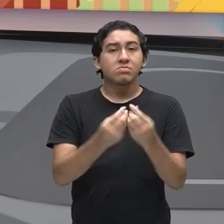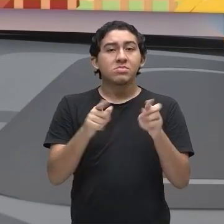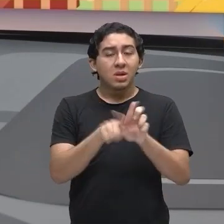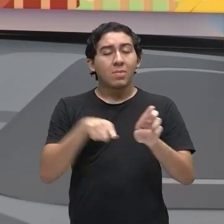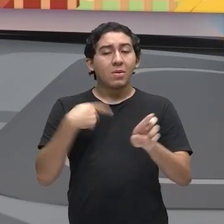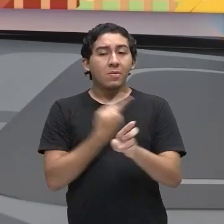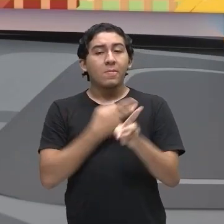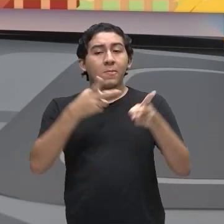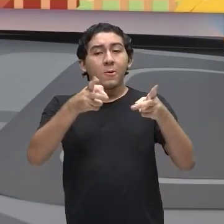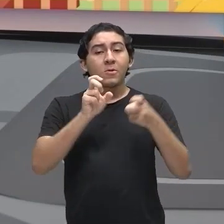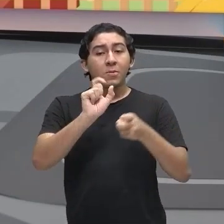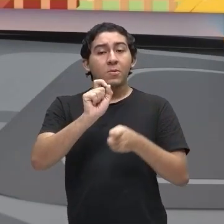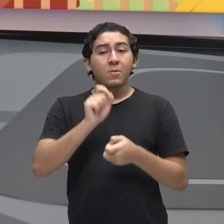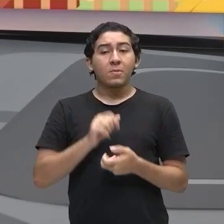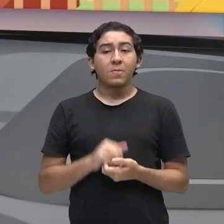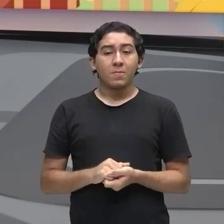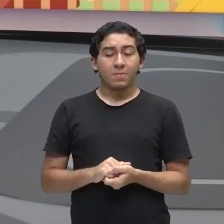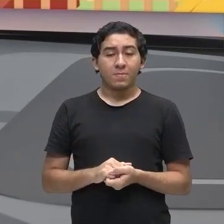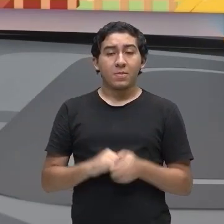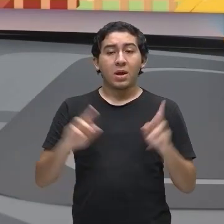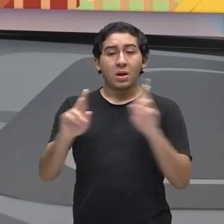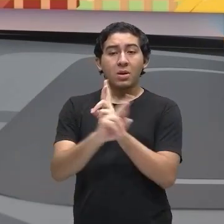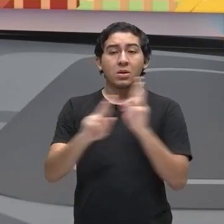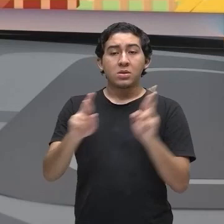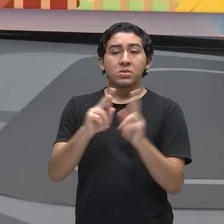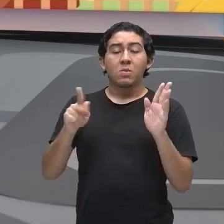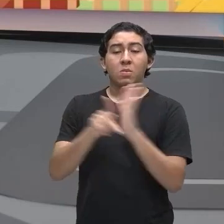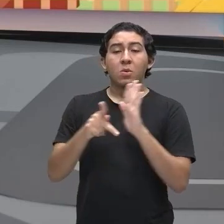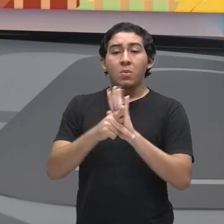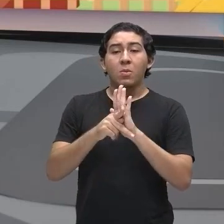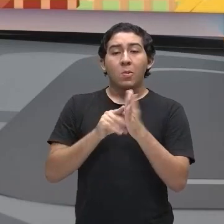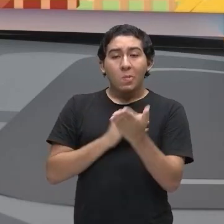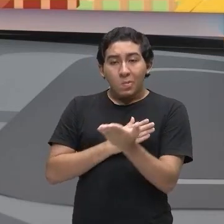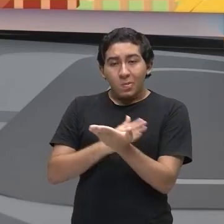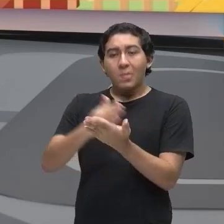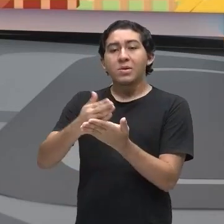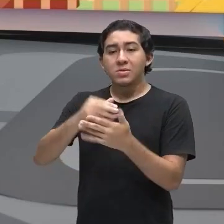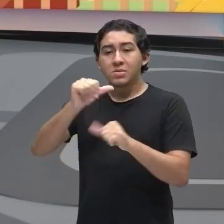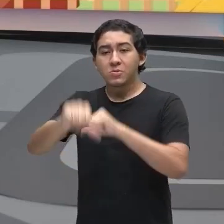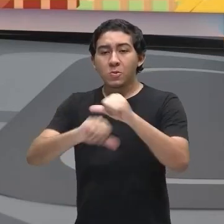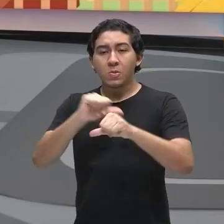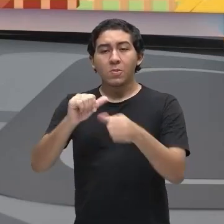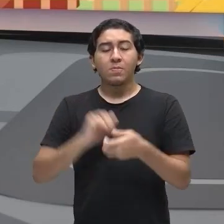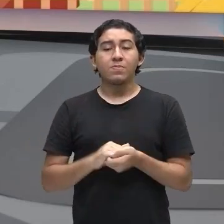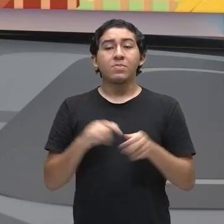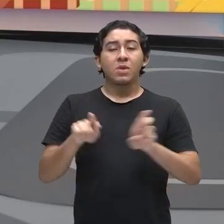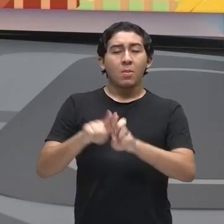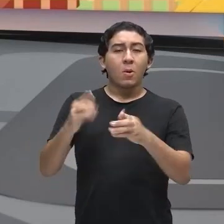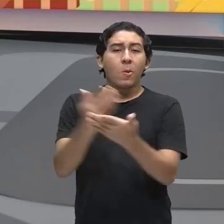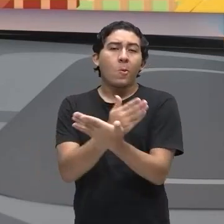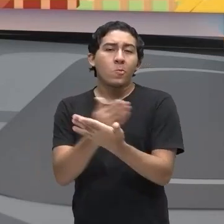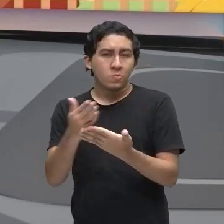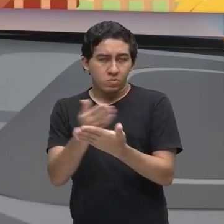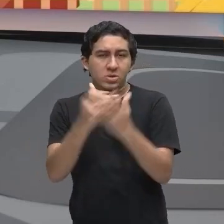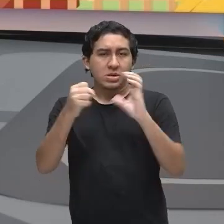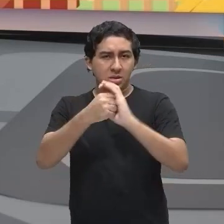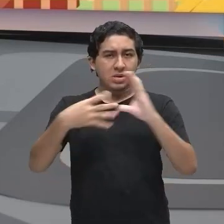também as relações começando a mudar. E alguns fatores